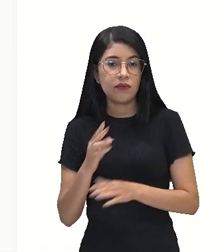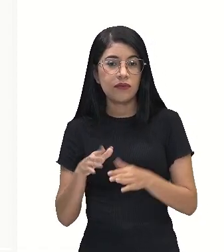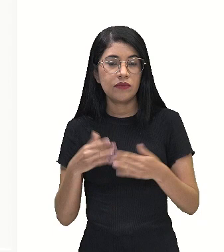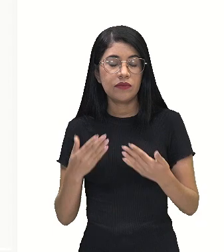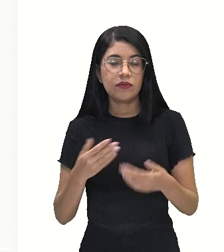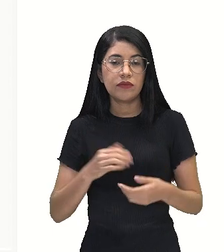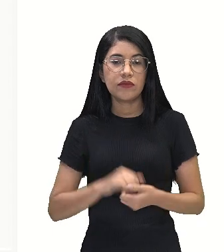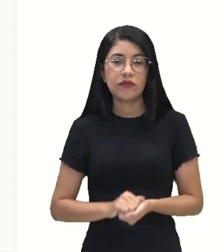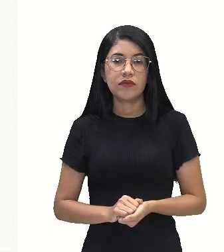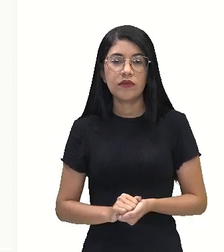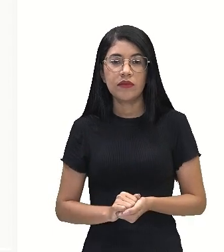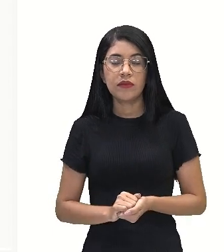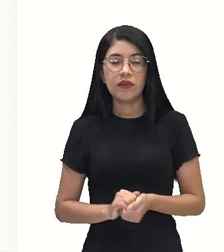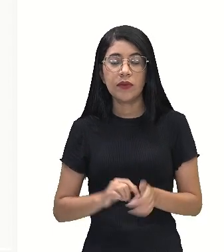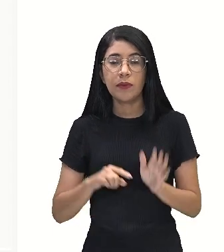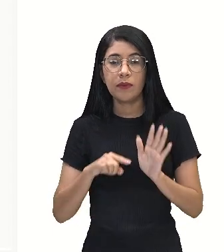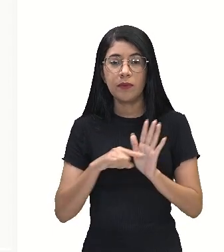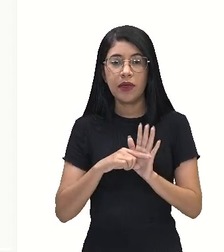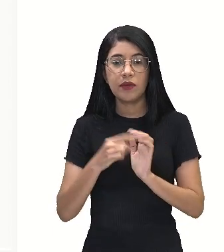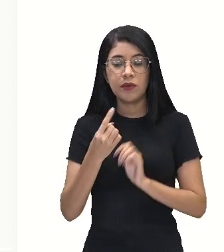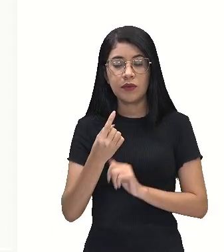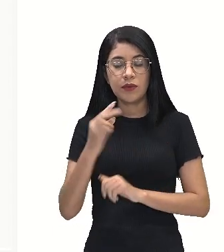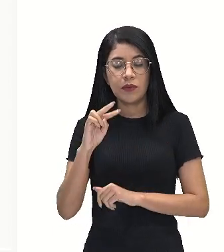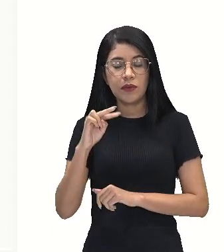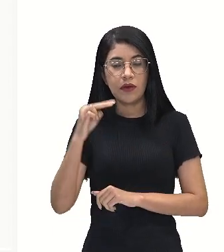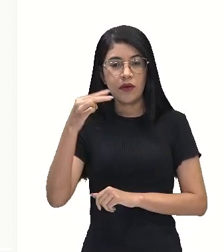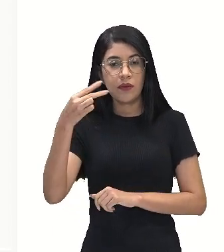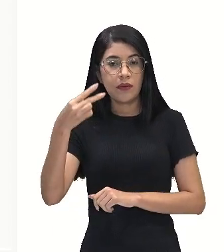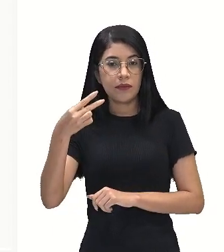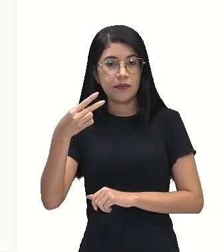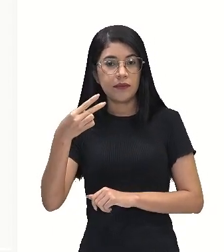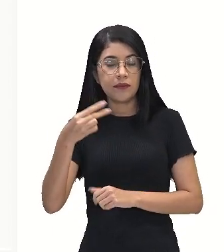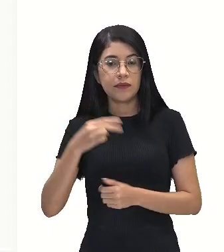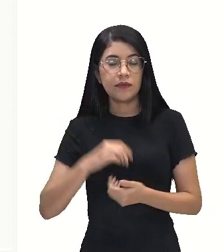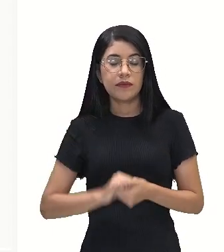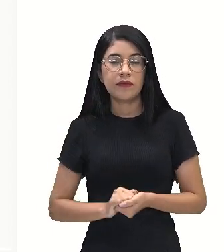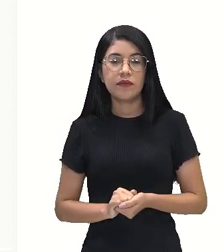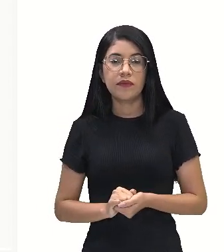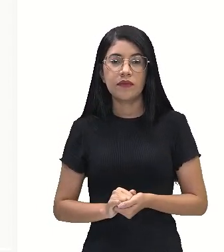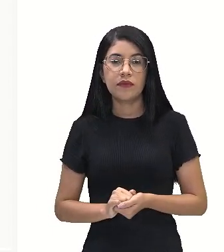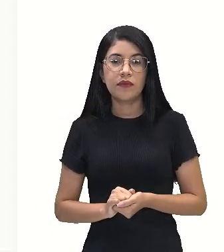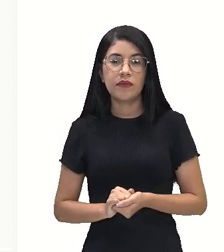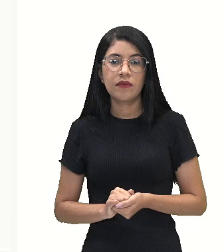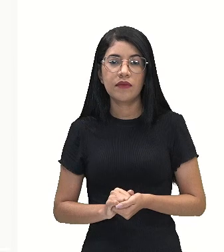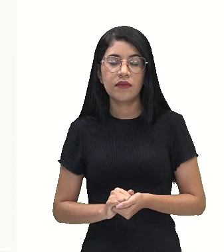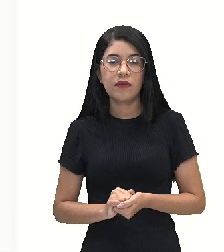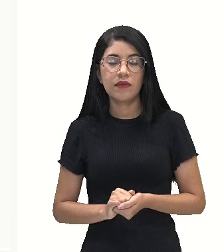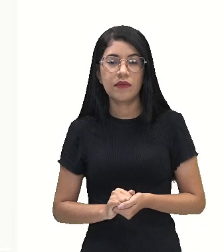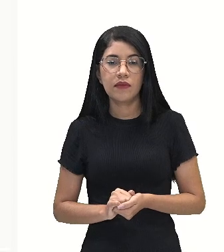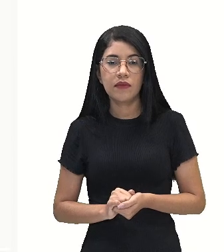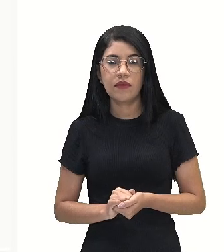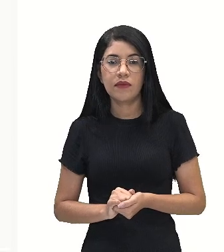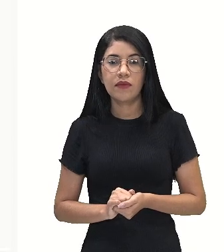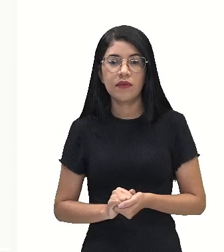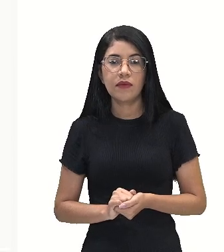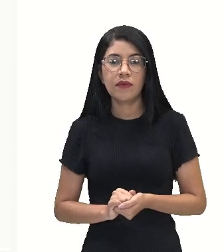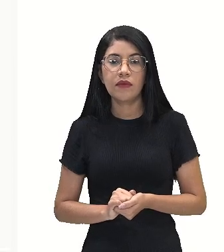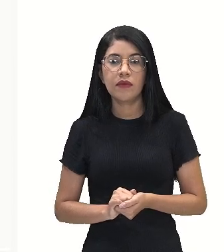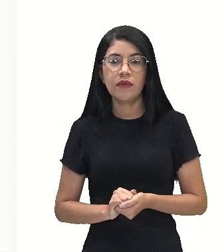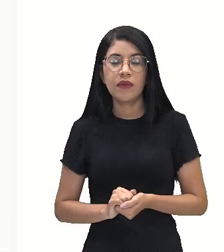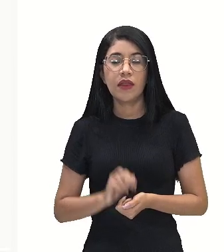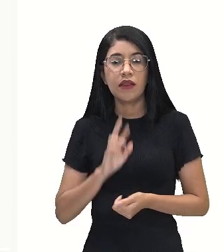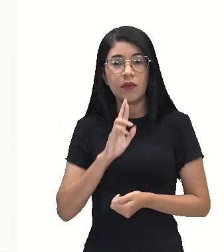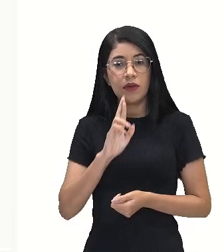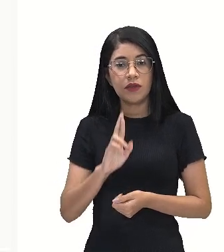1 ao quadrado, base negativa, expoente par, resultado